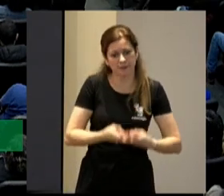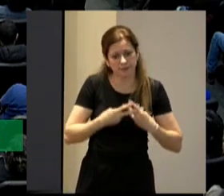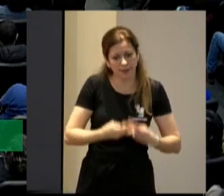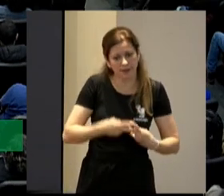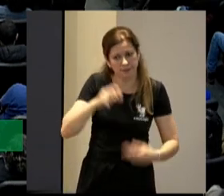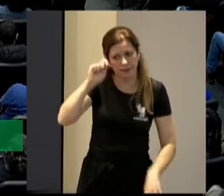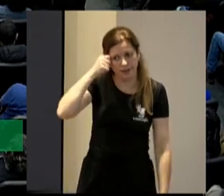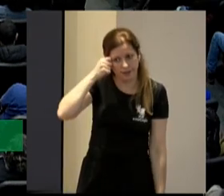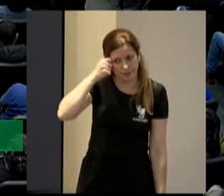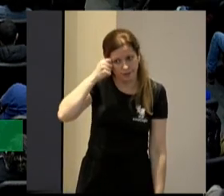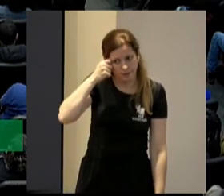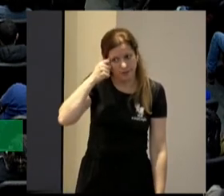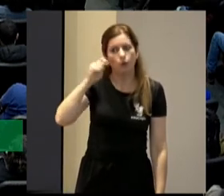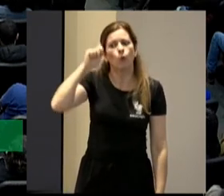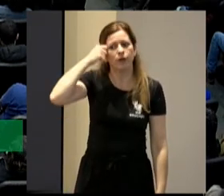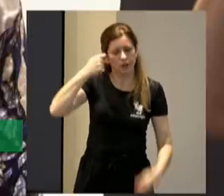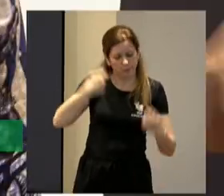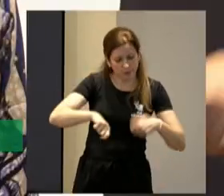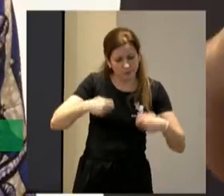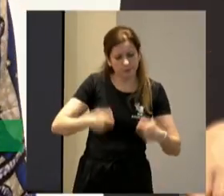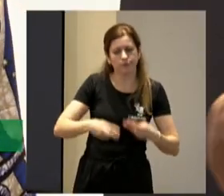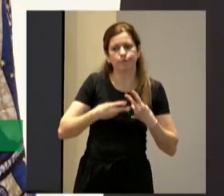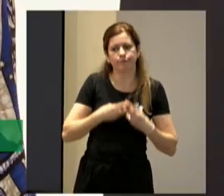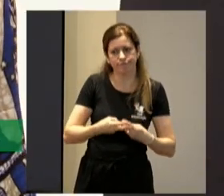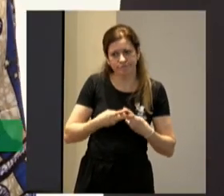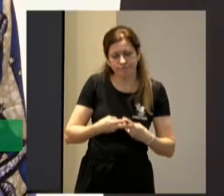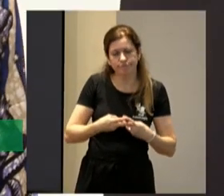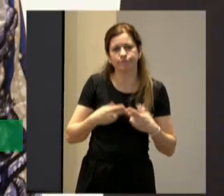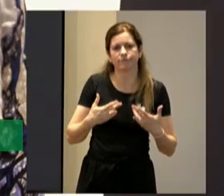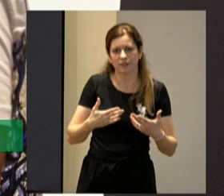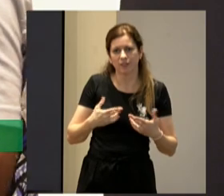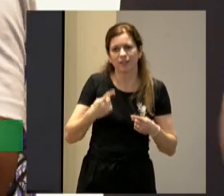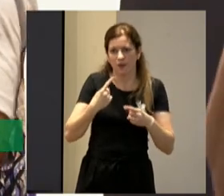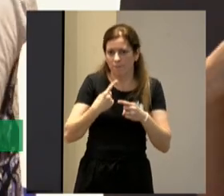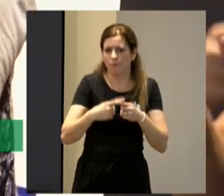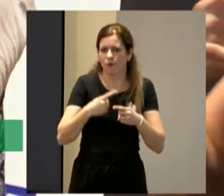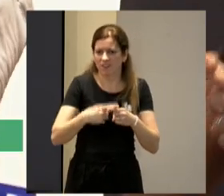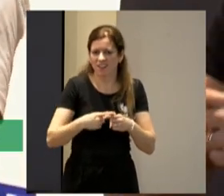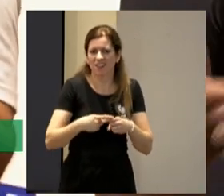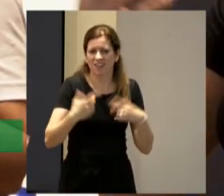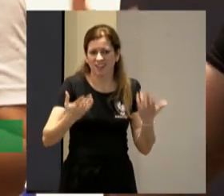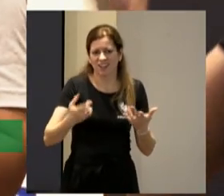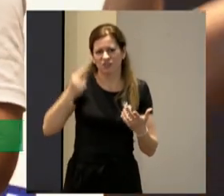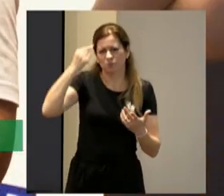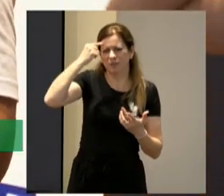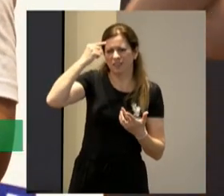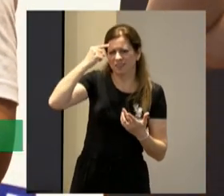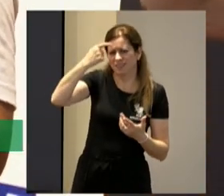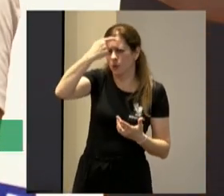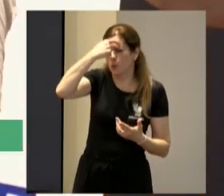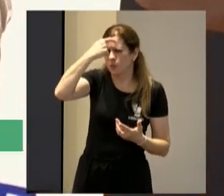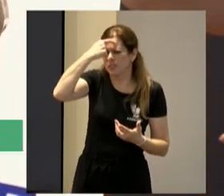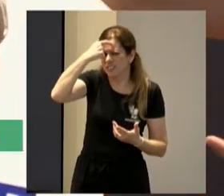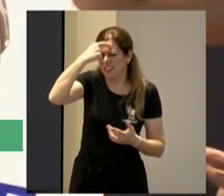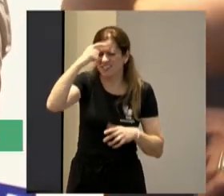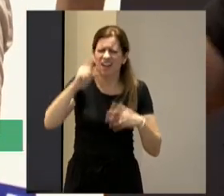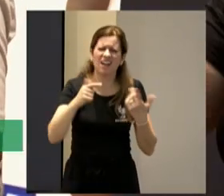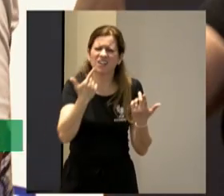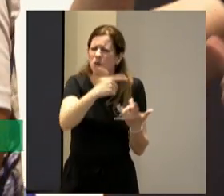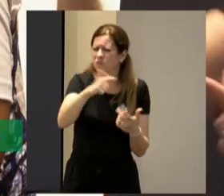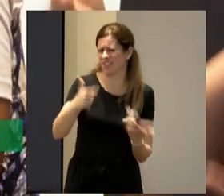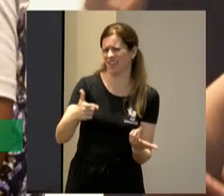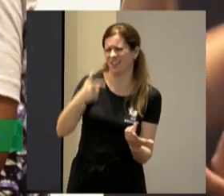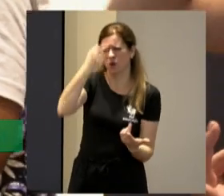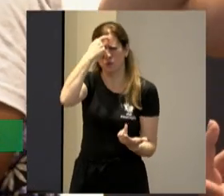é ouvindo que não existe humanidade, consciência negra, que existe a consciência humana, que não